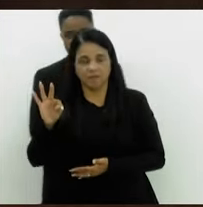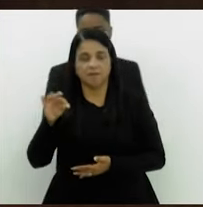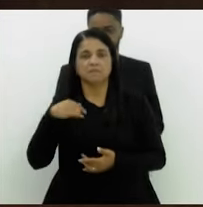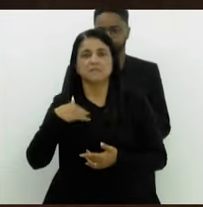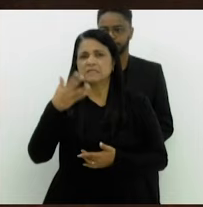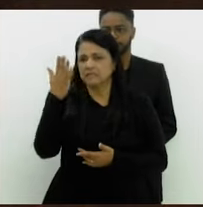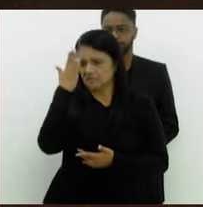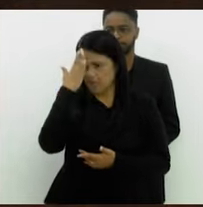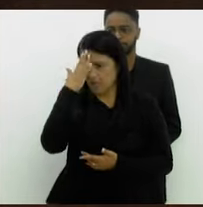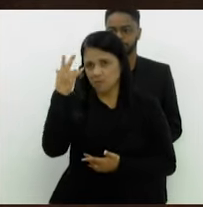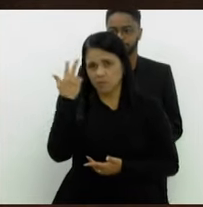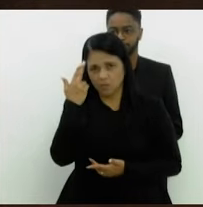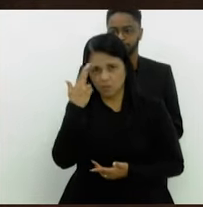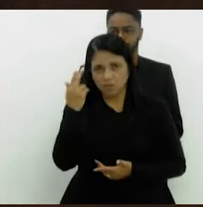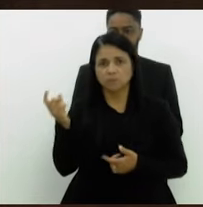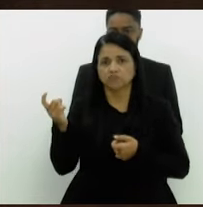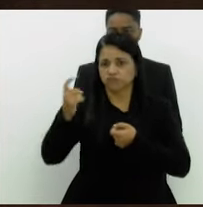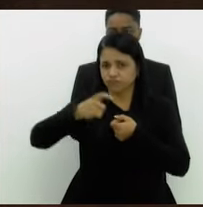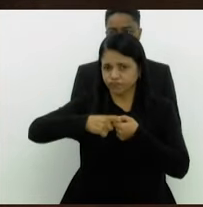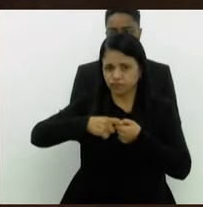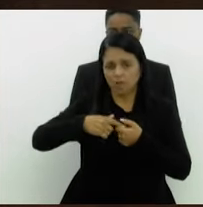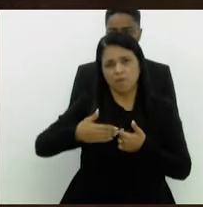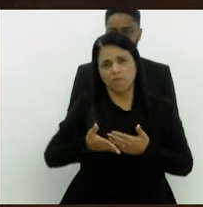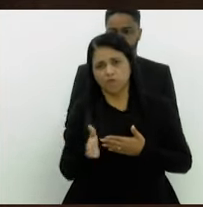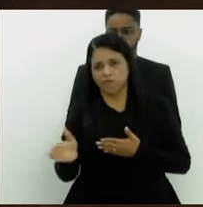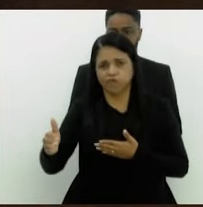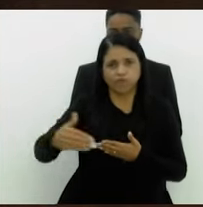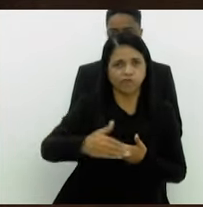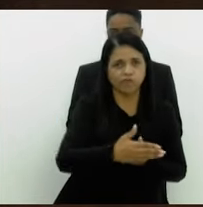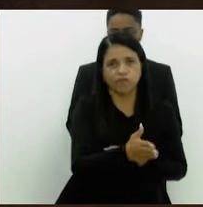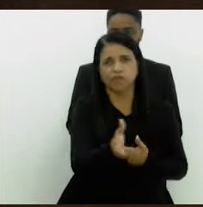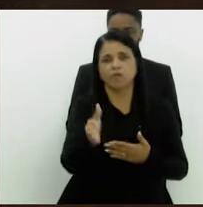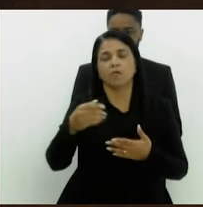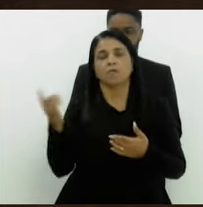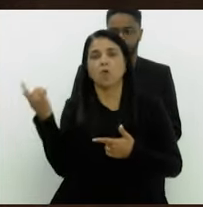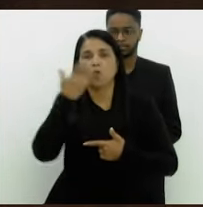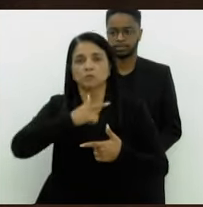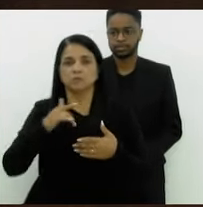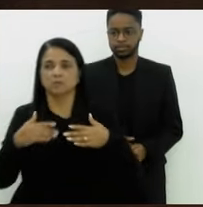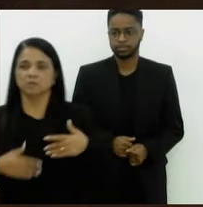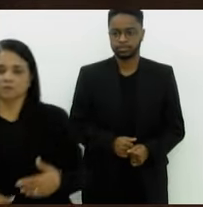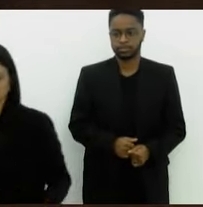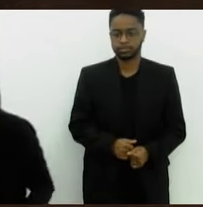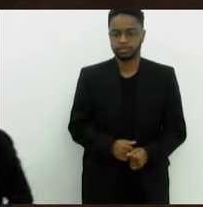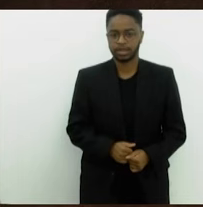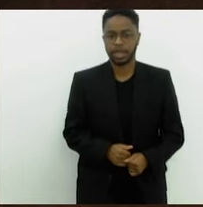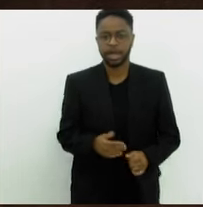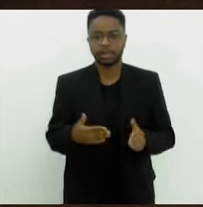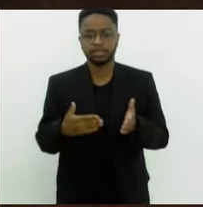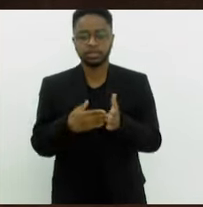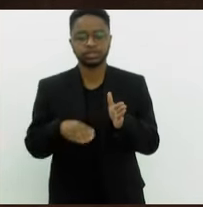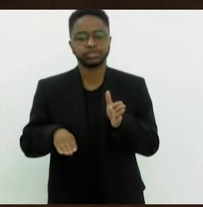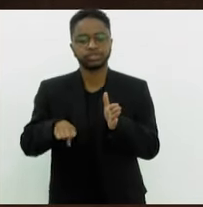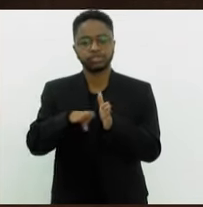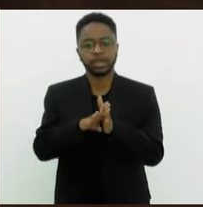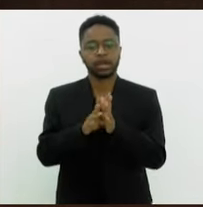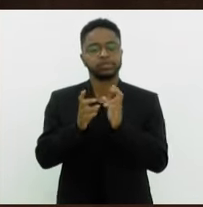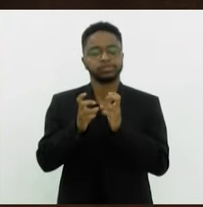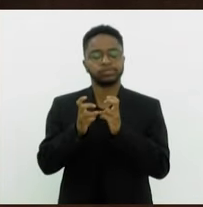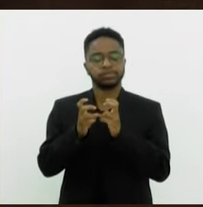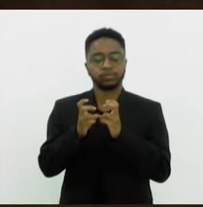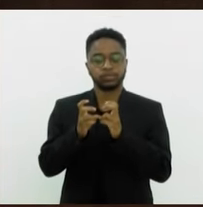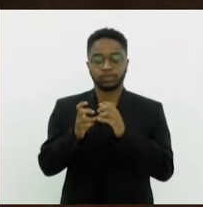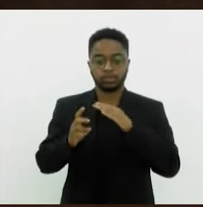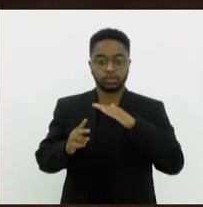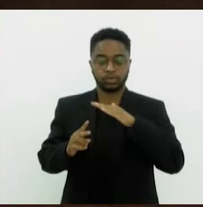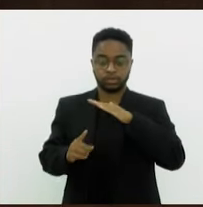sabe da volta que dá para poder chegar no terminal, se for usando esse transporte. E existe